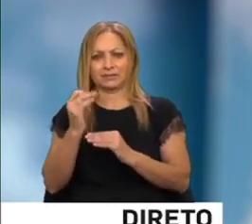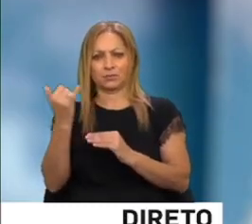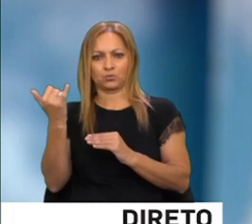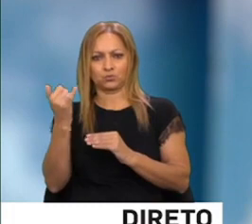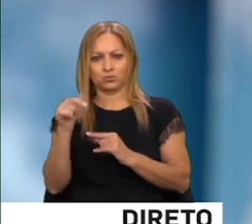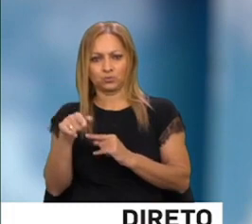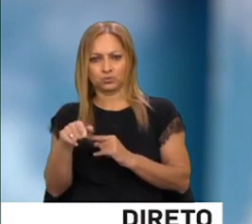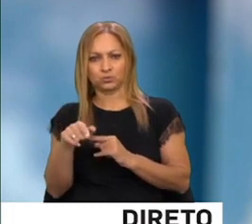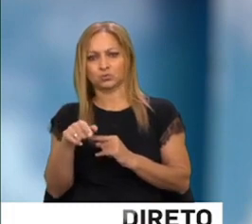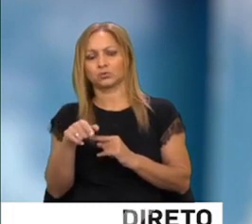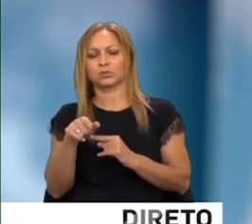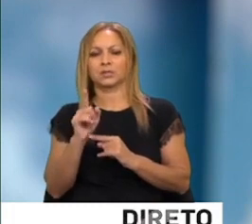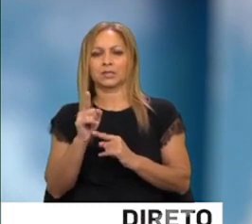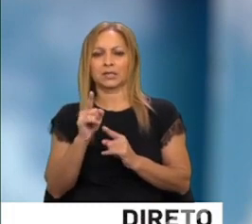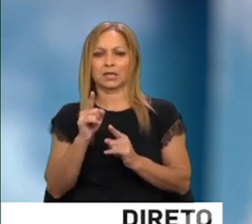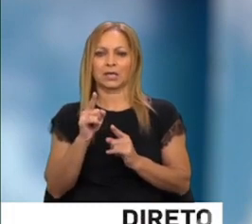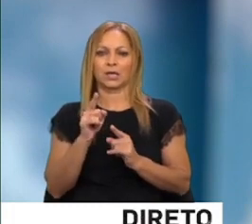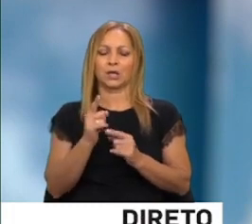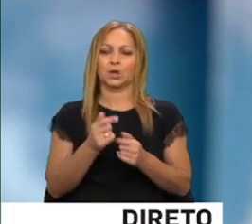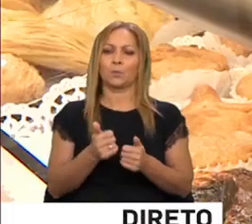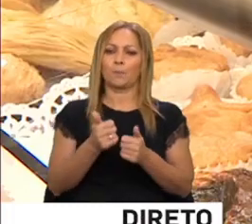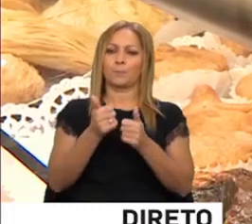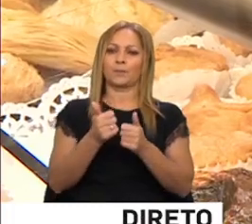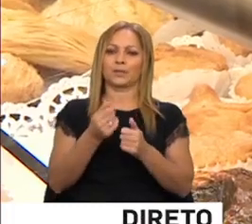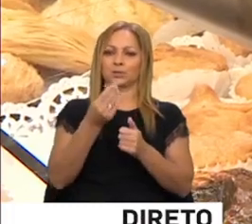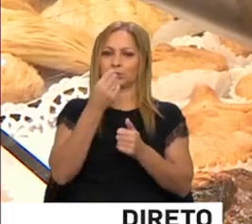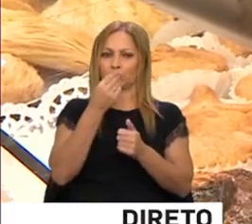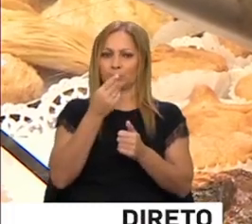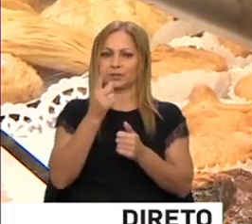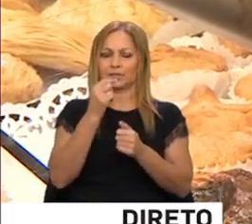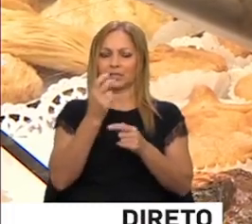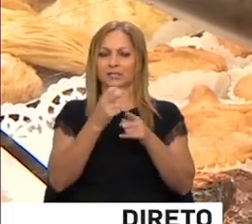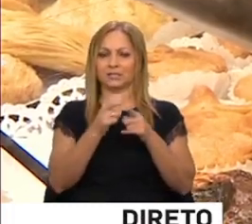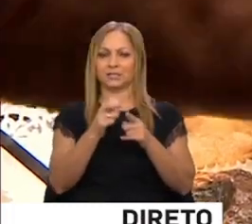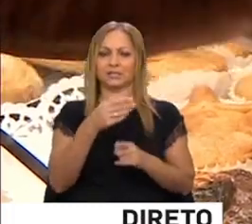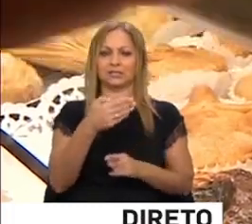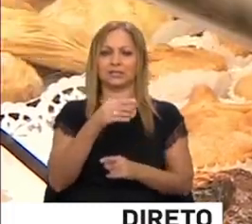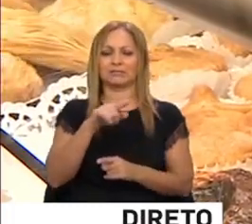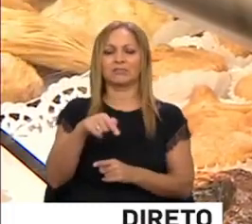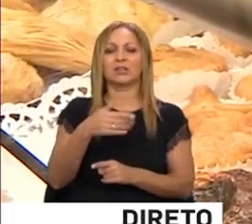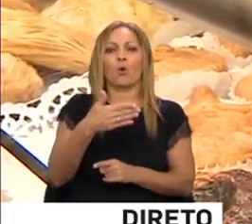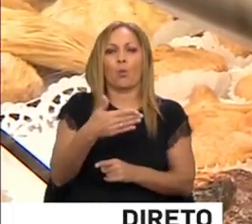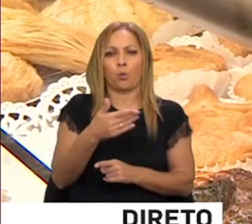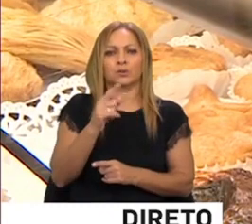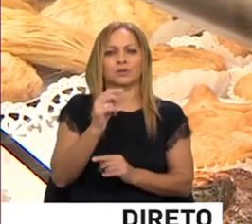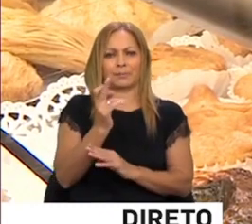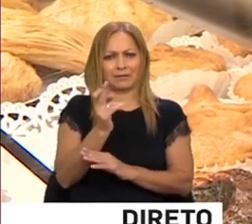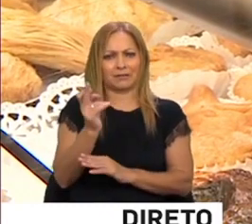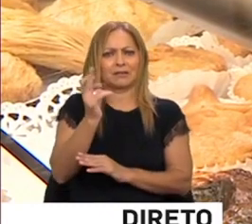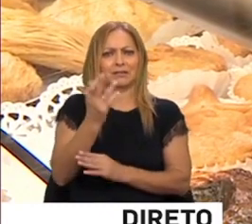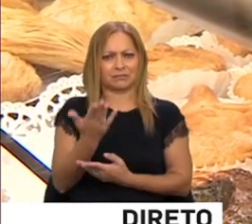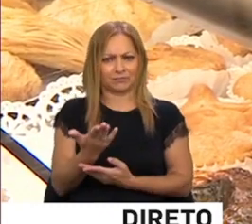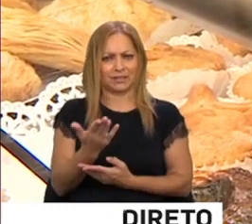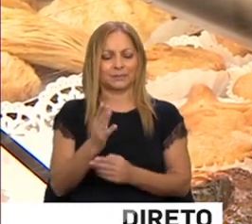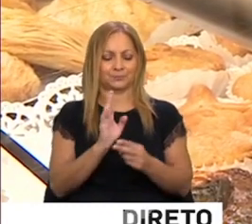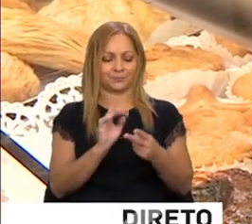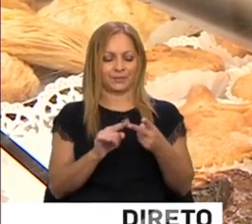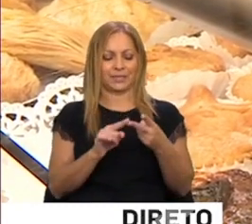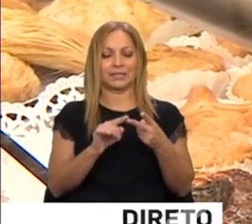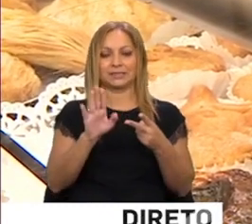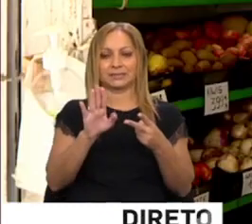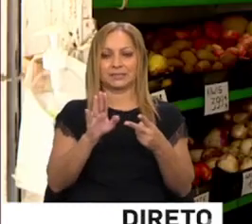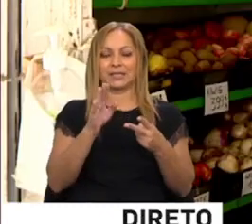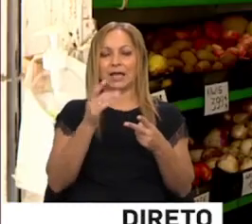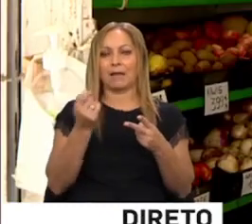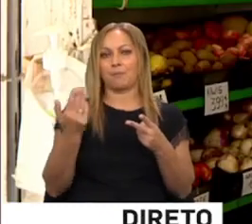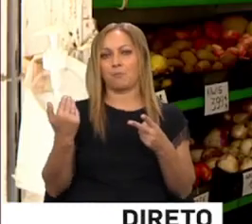os bens elementares e exclui também a energia tá nos 7.1% mesmo assim por isso também tá elevada se nós pensarmos que eh